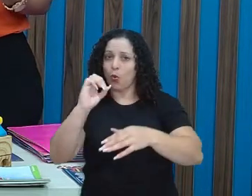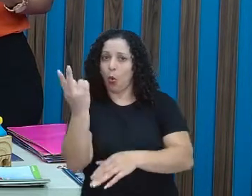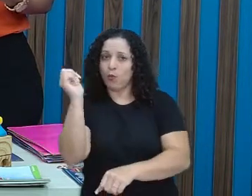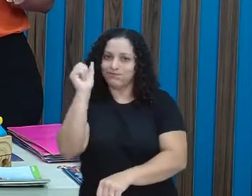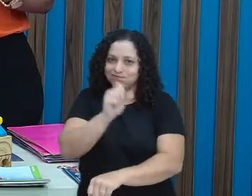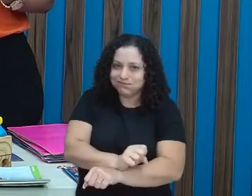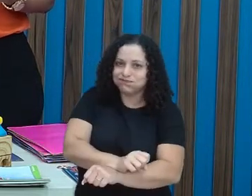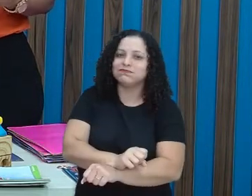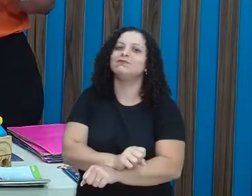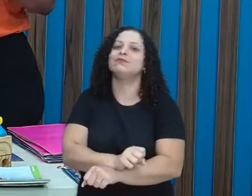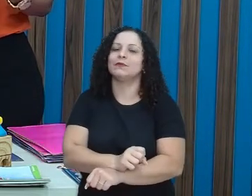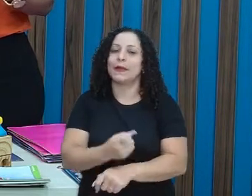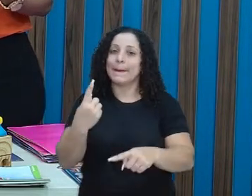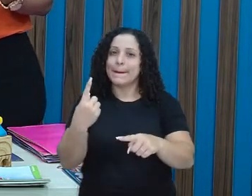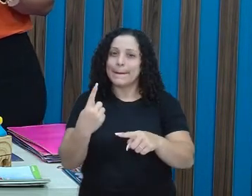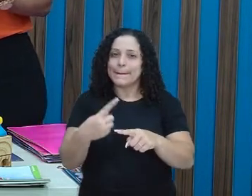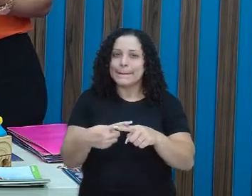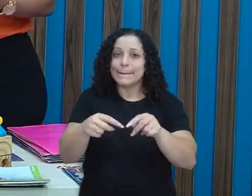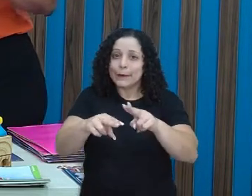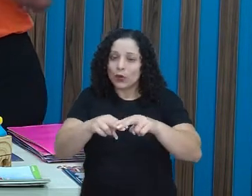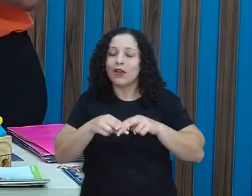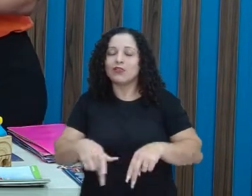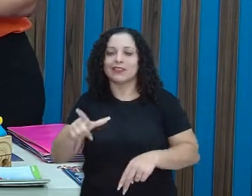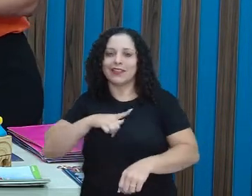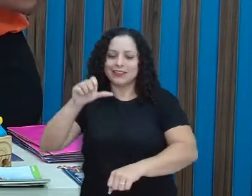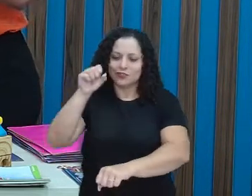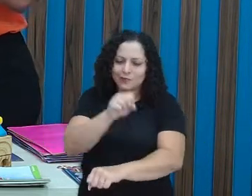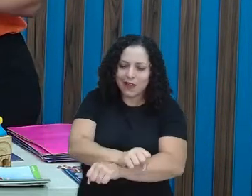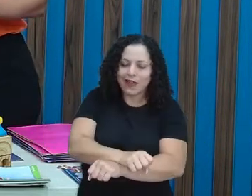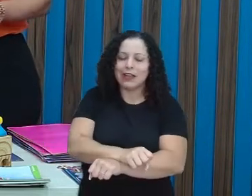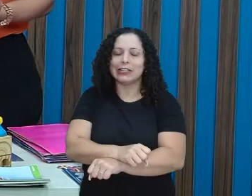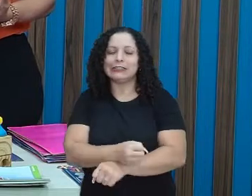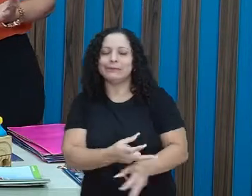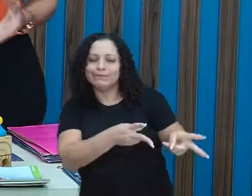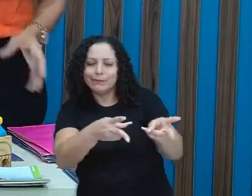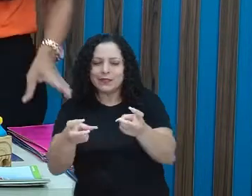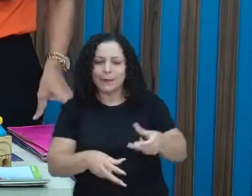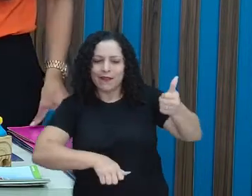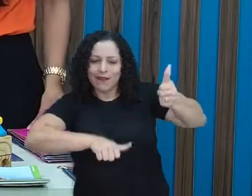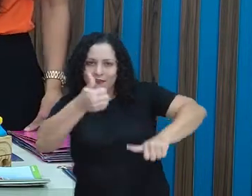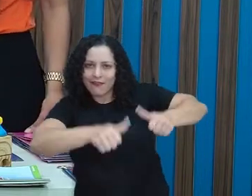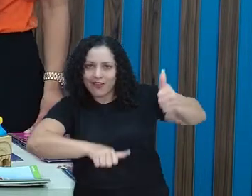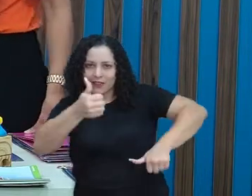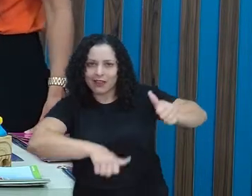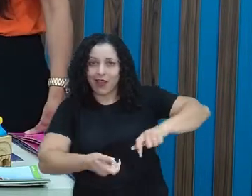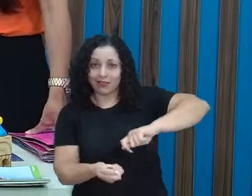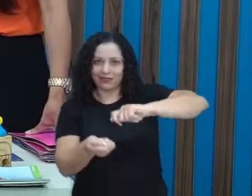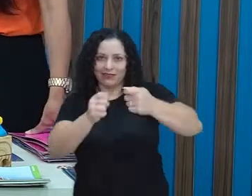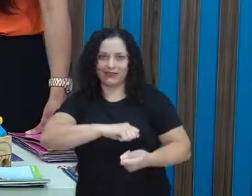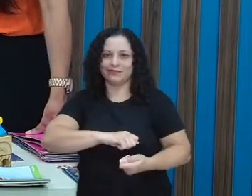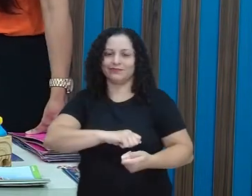as estagnações, de verdade, elas vão nos dar condições de redimensionar o nosso trabalho.